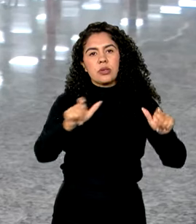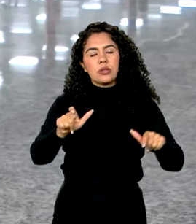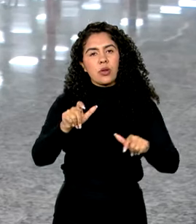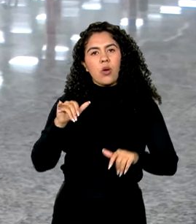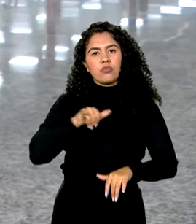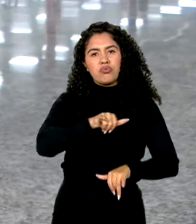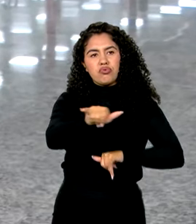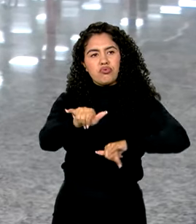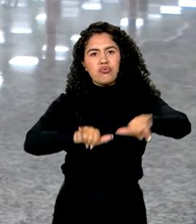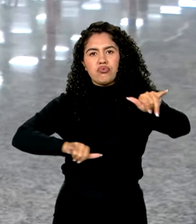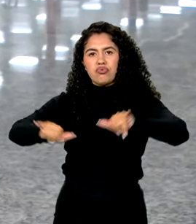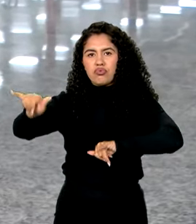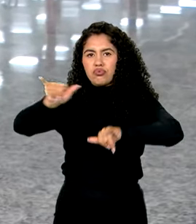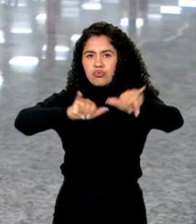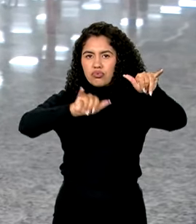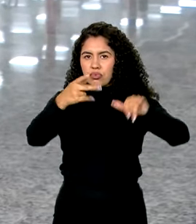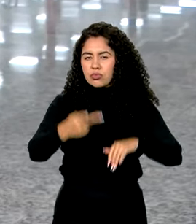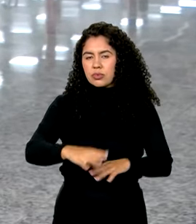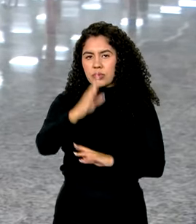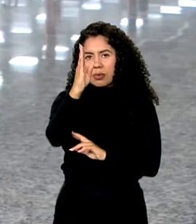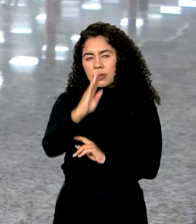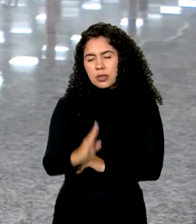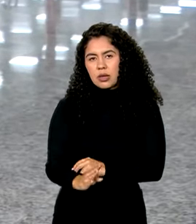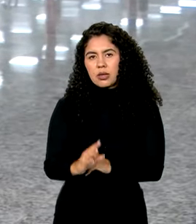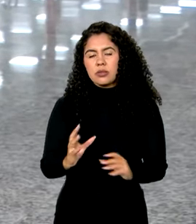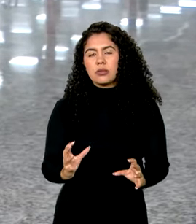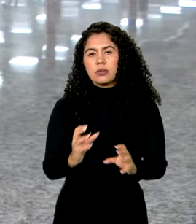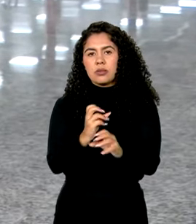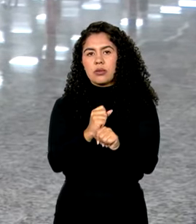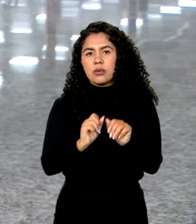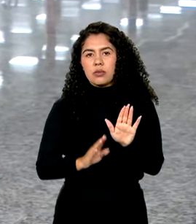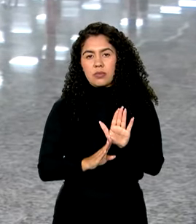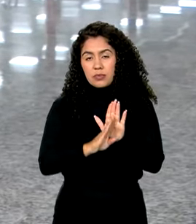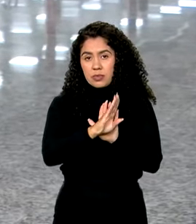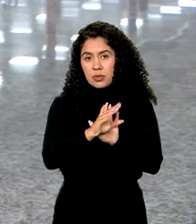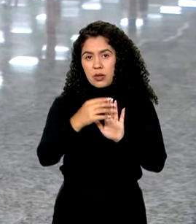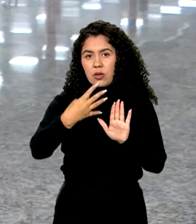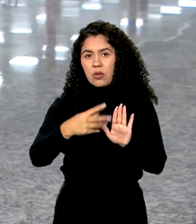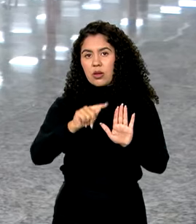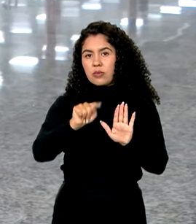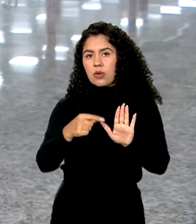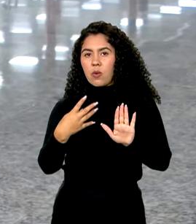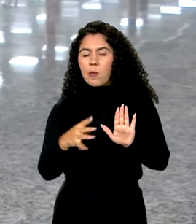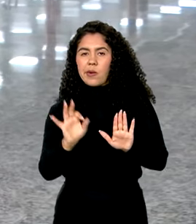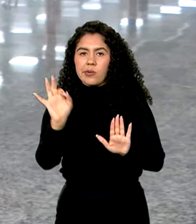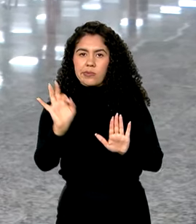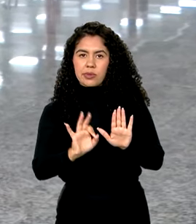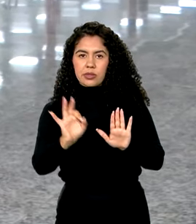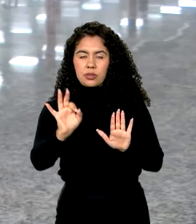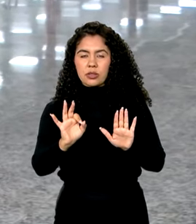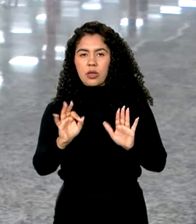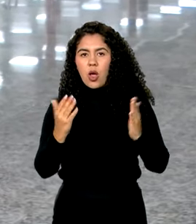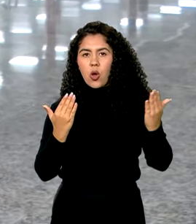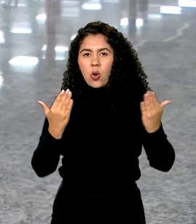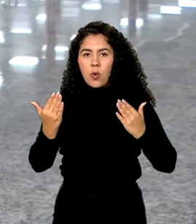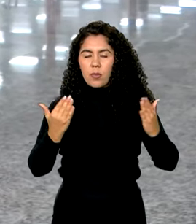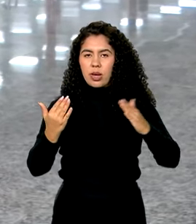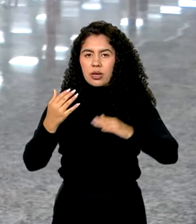pelos aeroportos brasileiros, um aumento de 4,4% em relação ao mesmo período